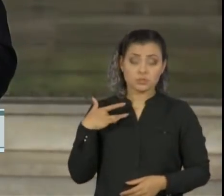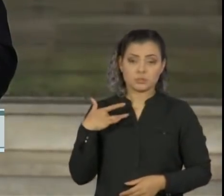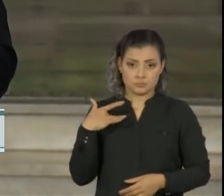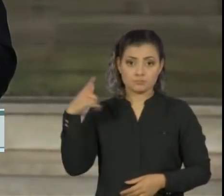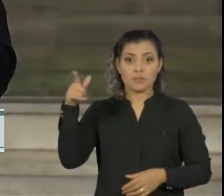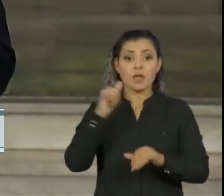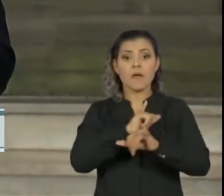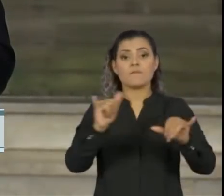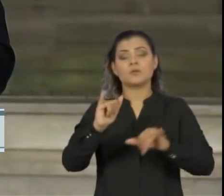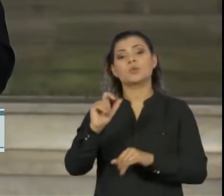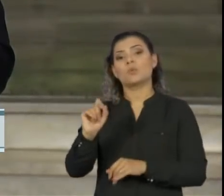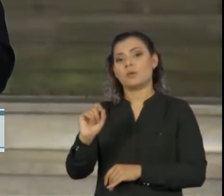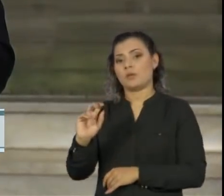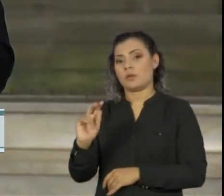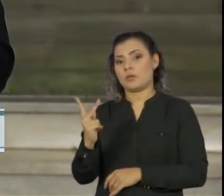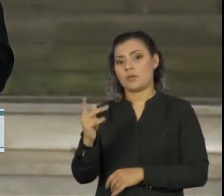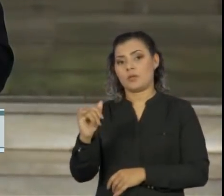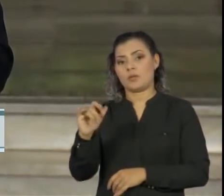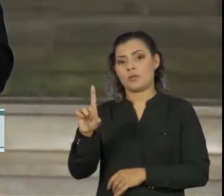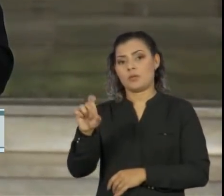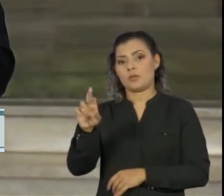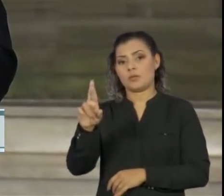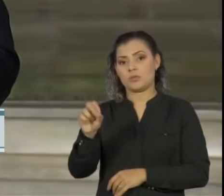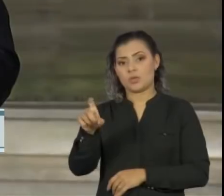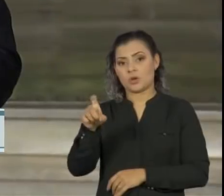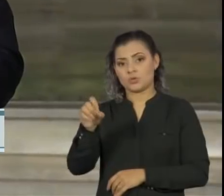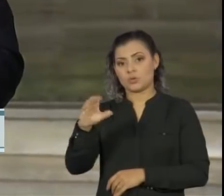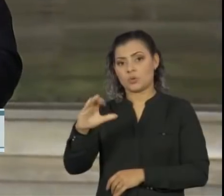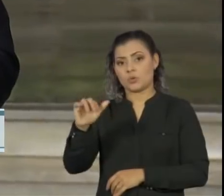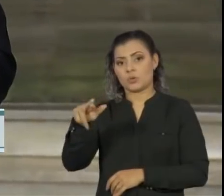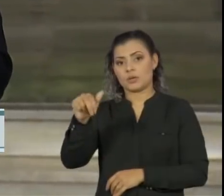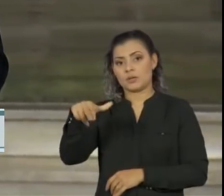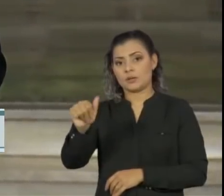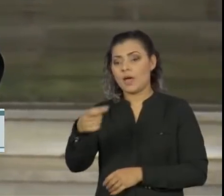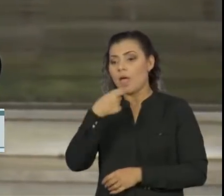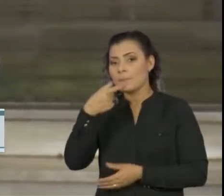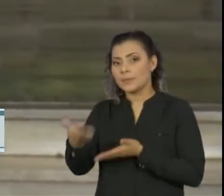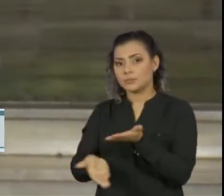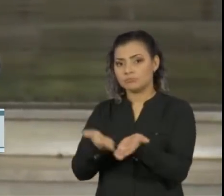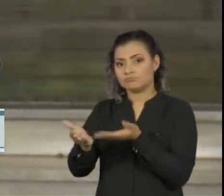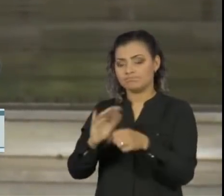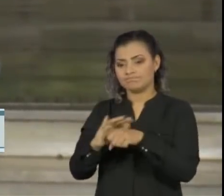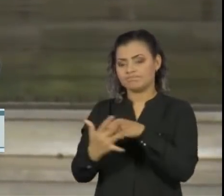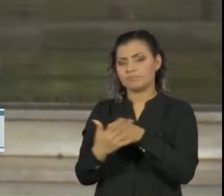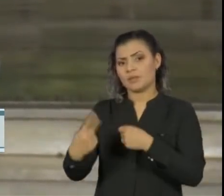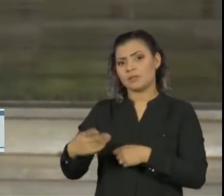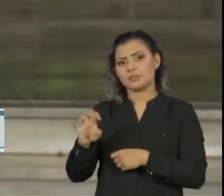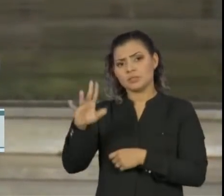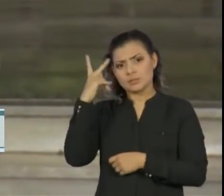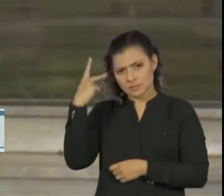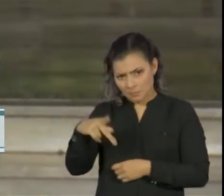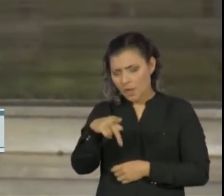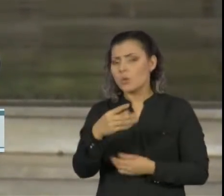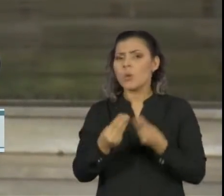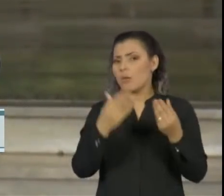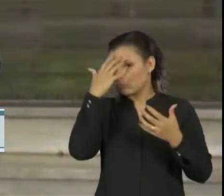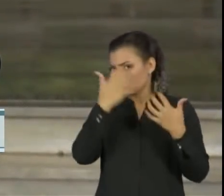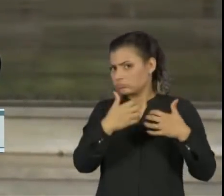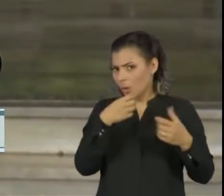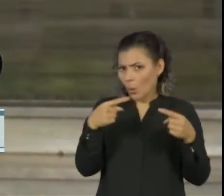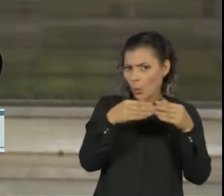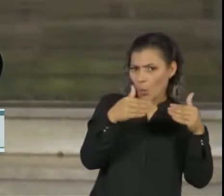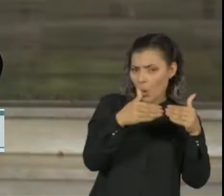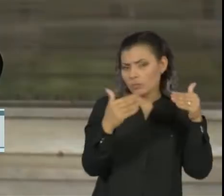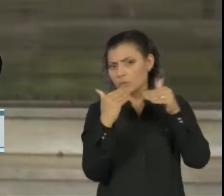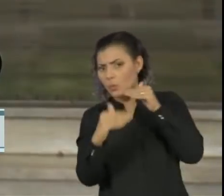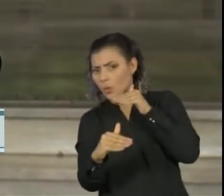uso da hidroxicloroquina contra a Covid-19. Eu queria saber como que ela vem sendo adotada aqui no estado de São Paulo, o que vocês pensam sobre isso?